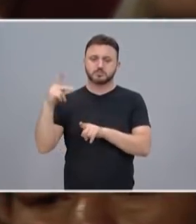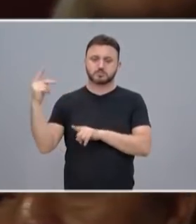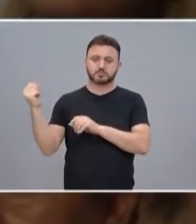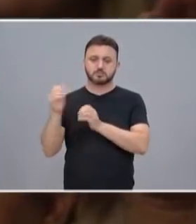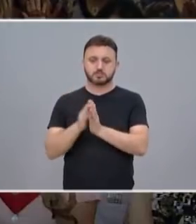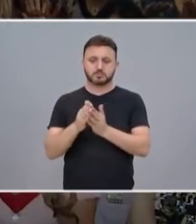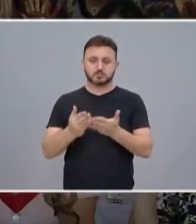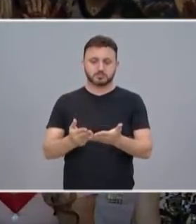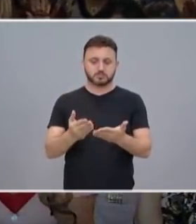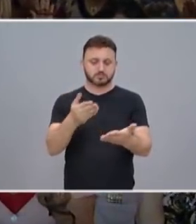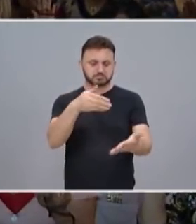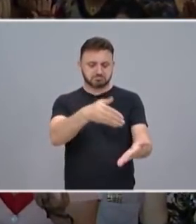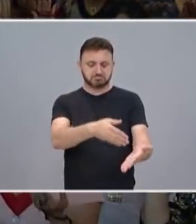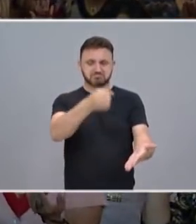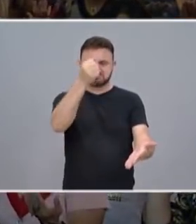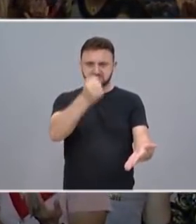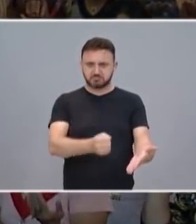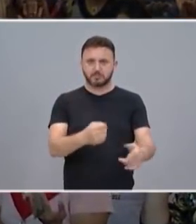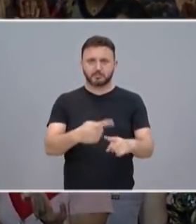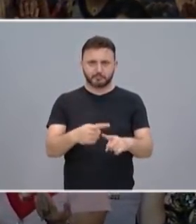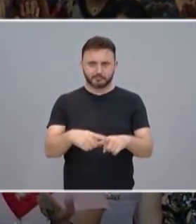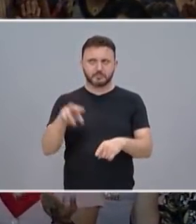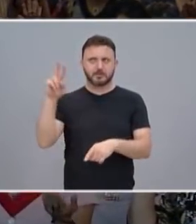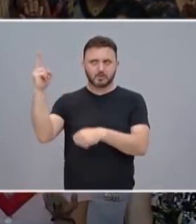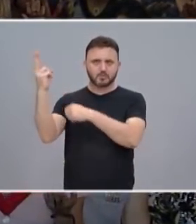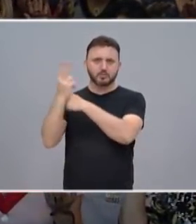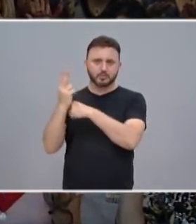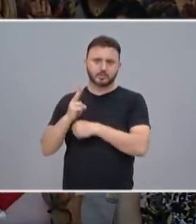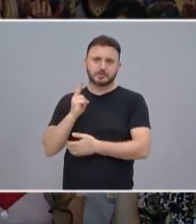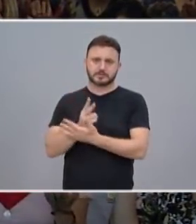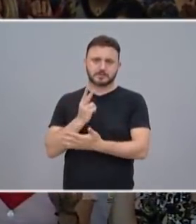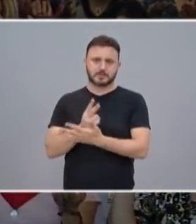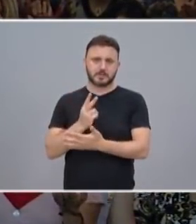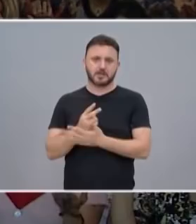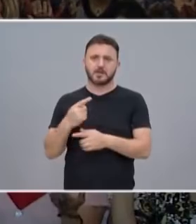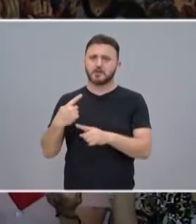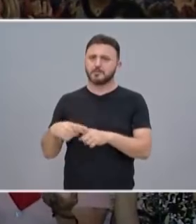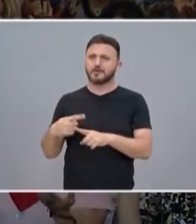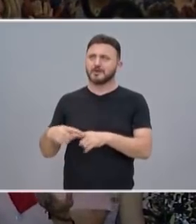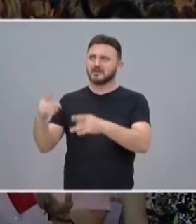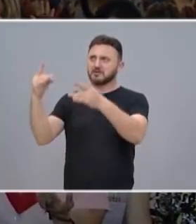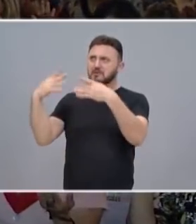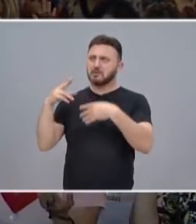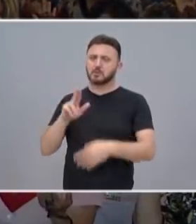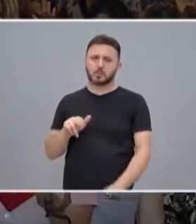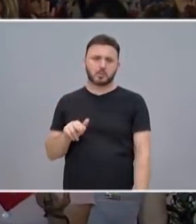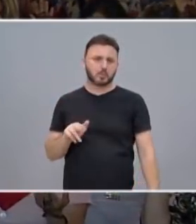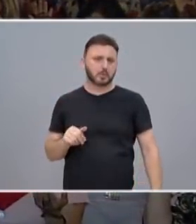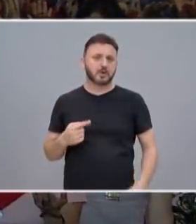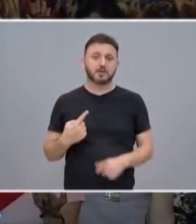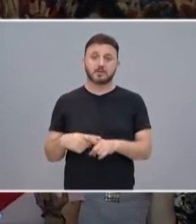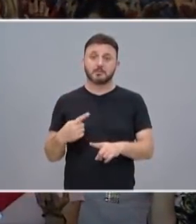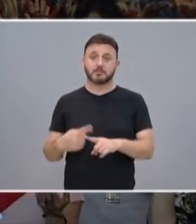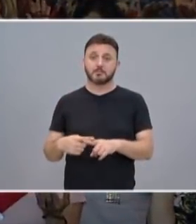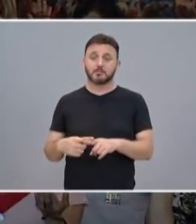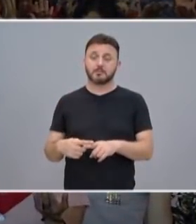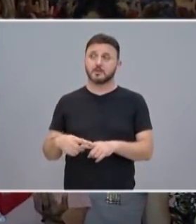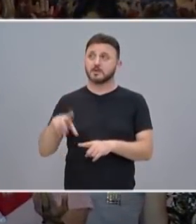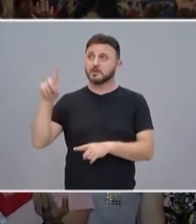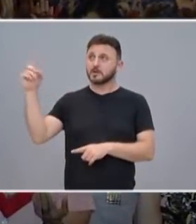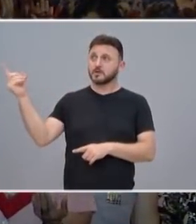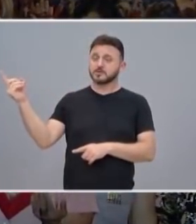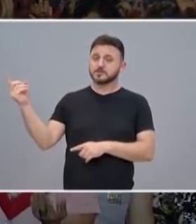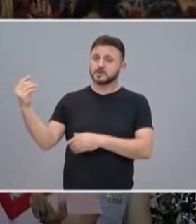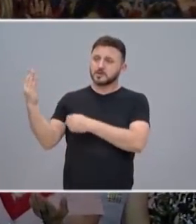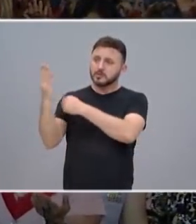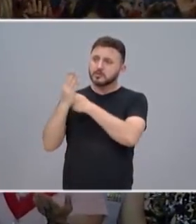Senhor, porque tu nunca nos desamparaste, Senhor, porque nunca nos deixastes na mão, porque nunca nos abandonaste, Senhor, nas